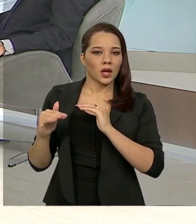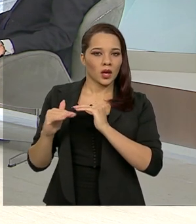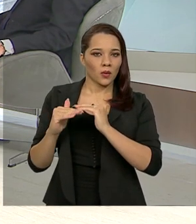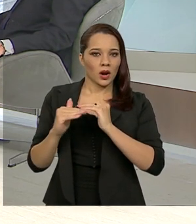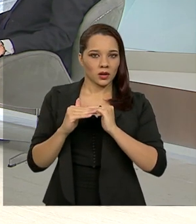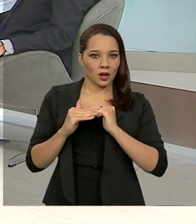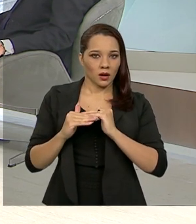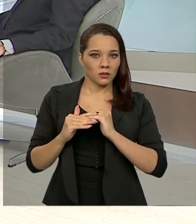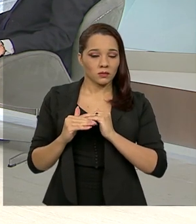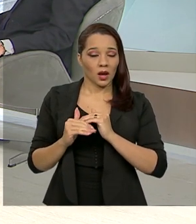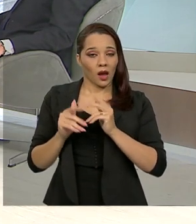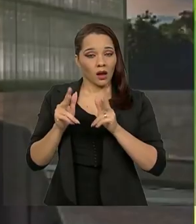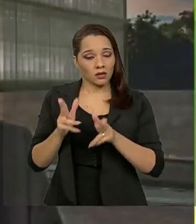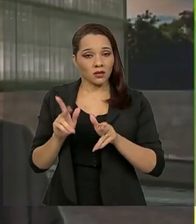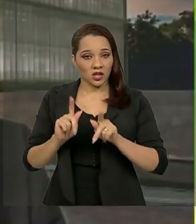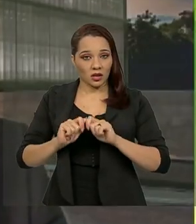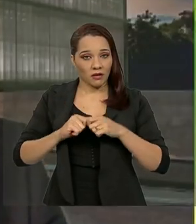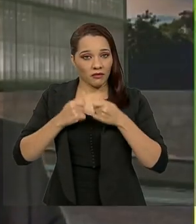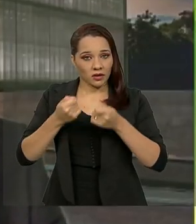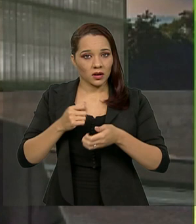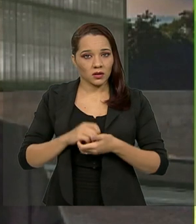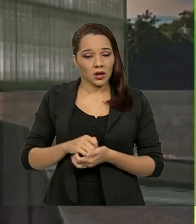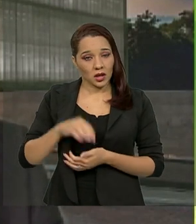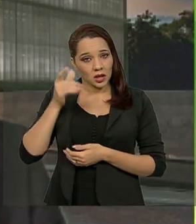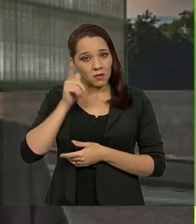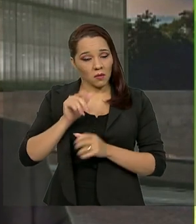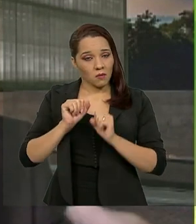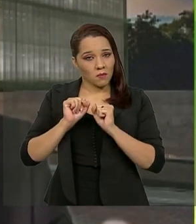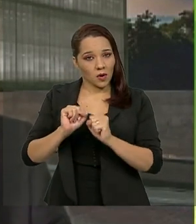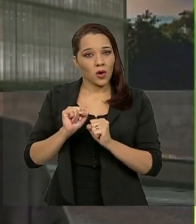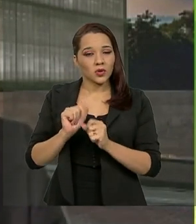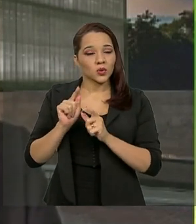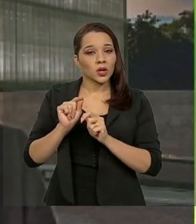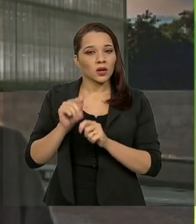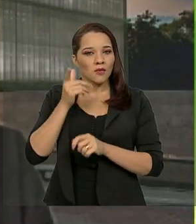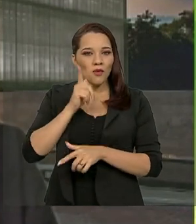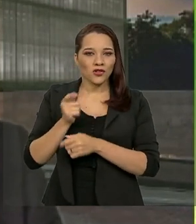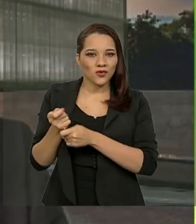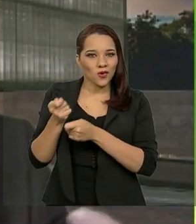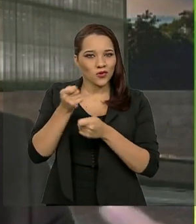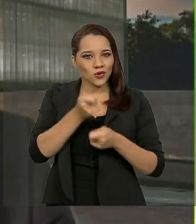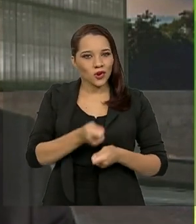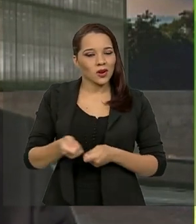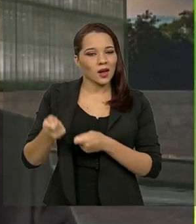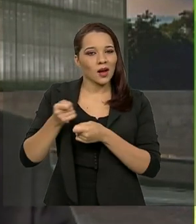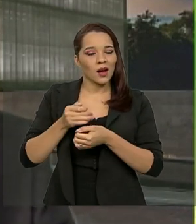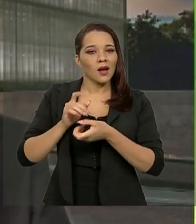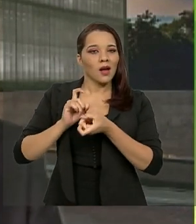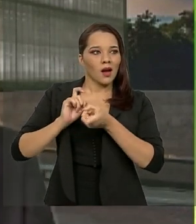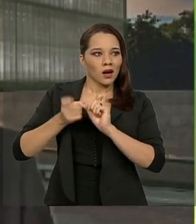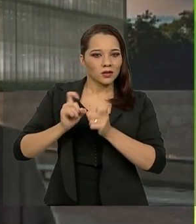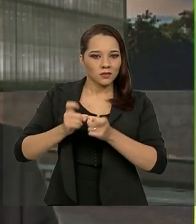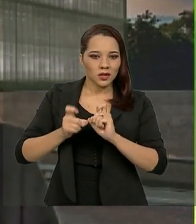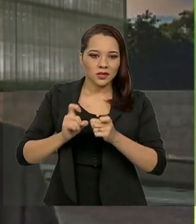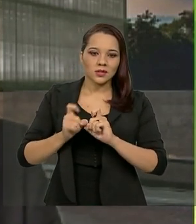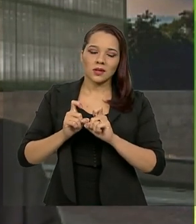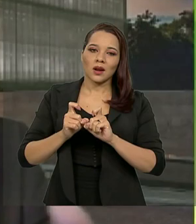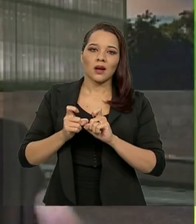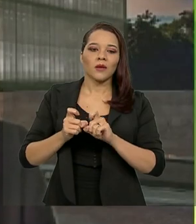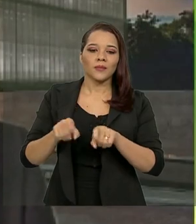é isso que a gente está defendendo, que possa controlar, administrar